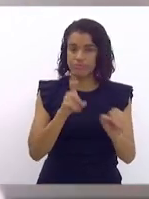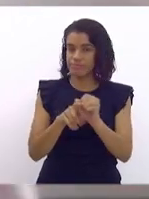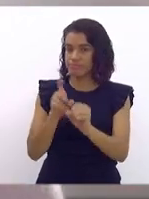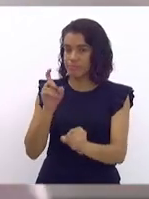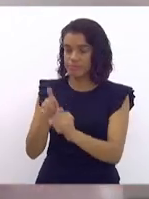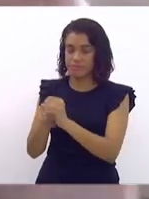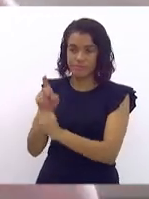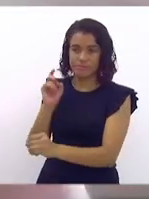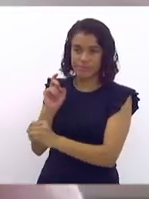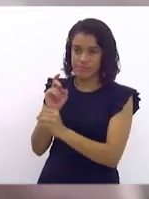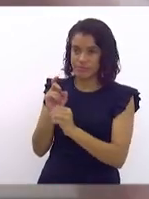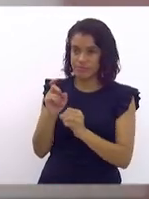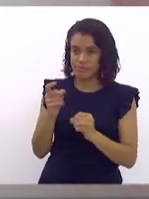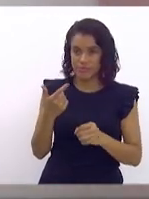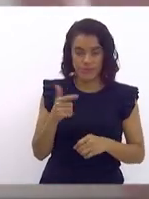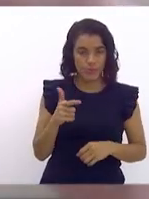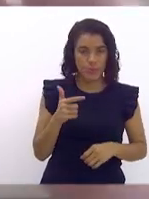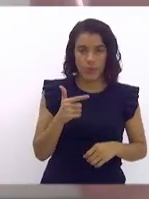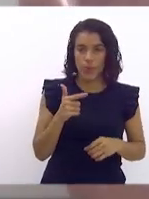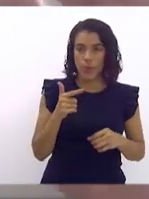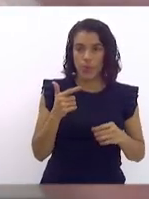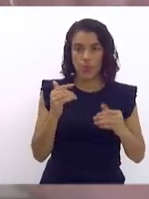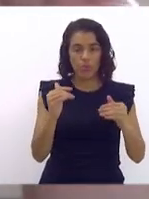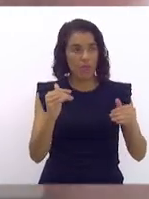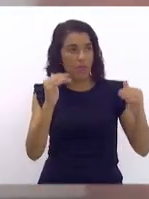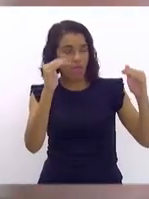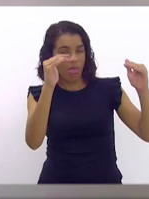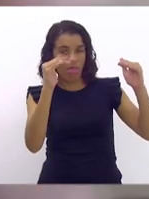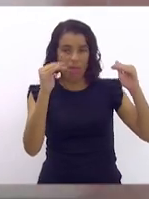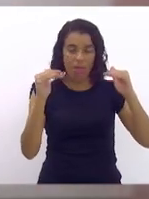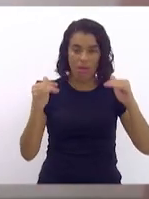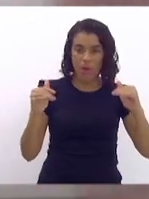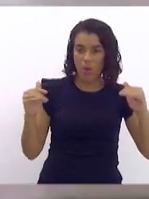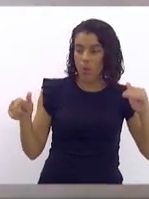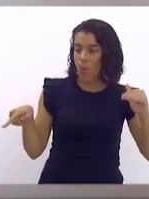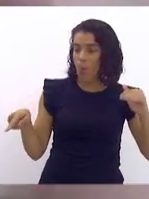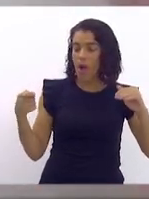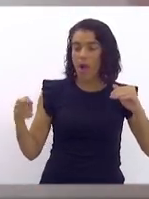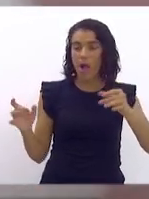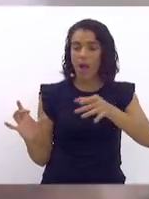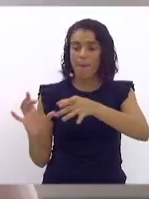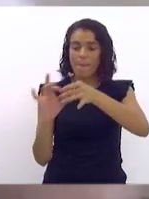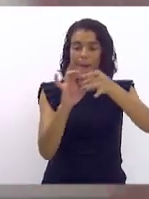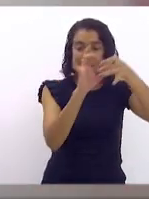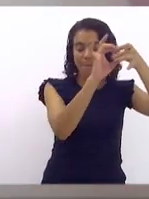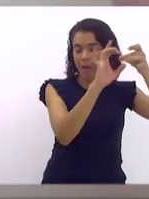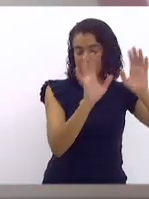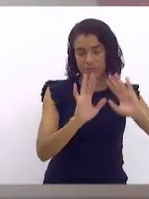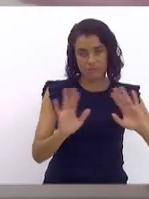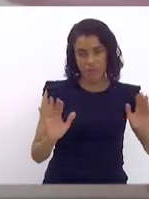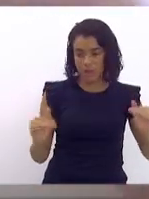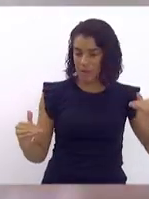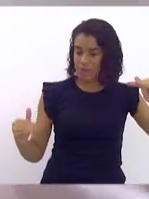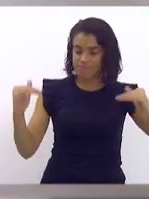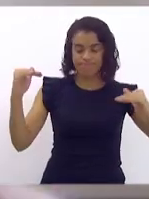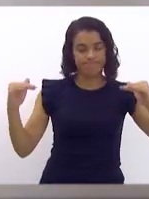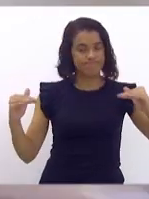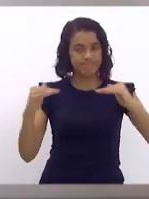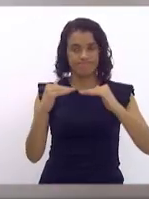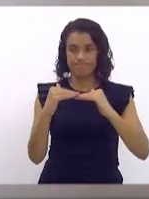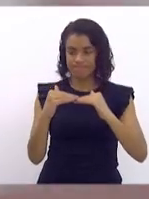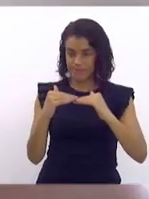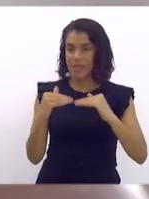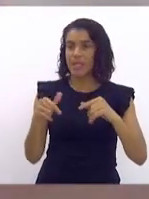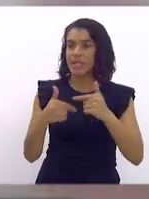assim, elas não têm subordinação uma com a outra, as três têm o mesmo nível, né, estão no mesmo nível hierárquico, e